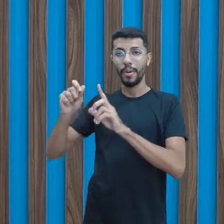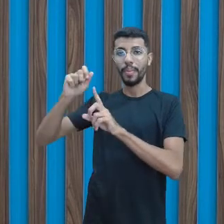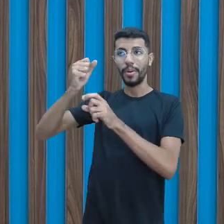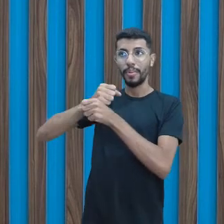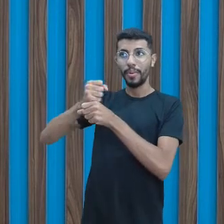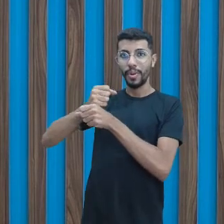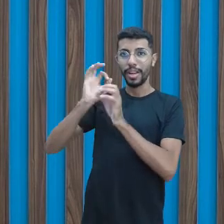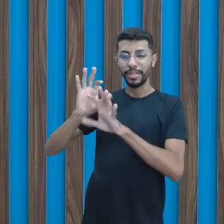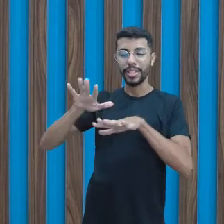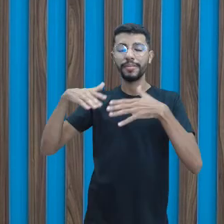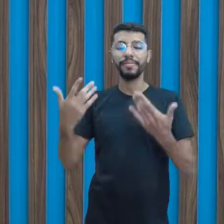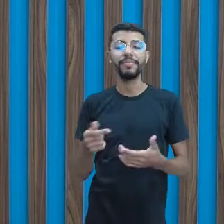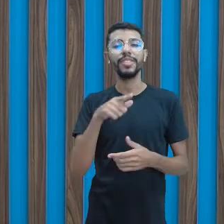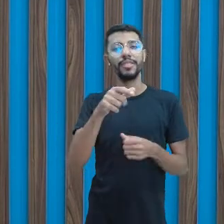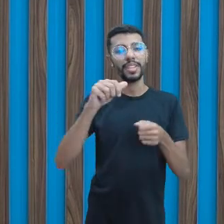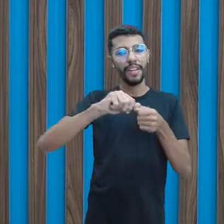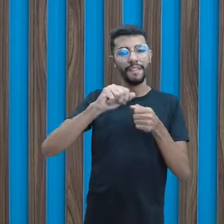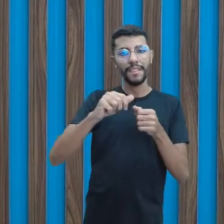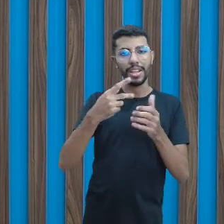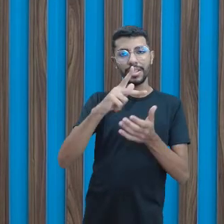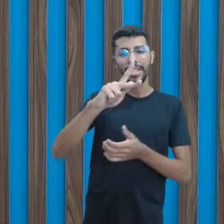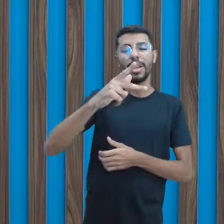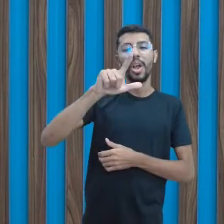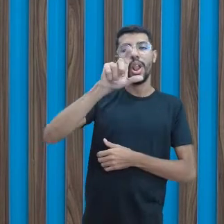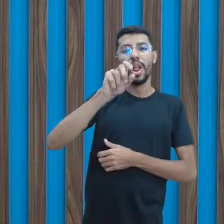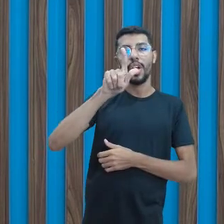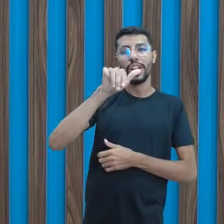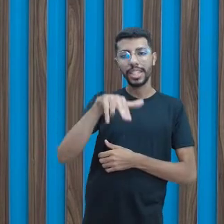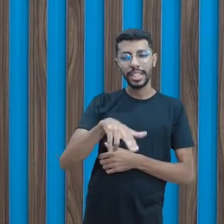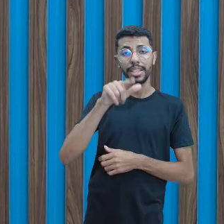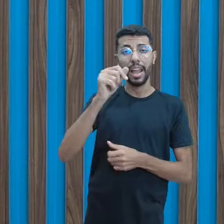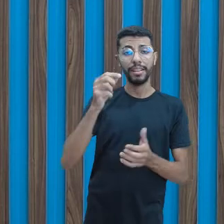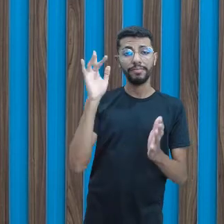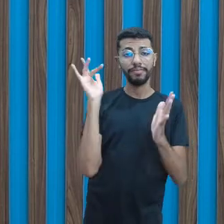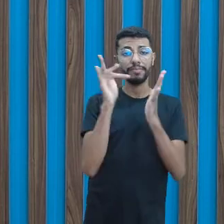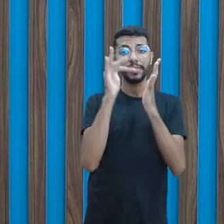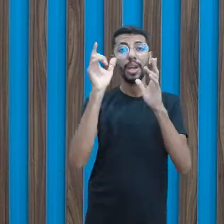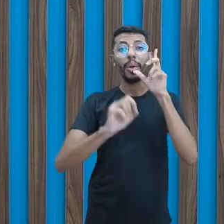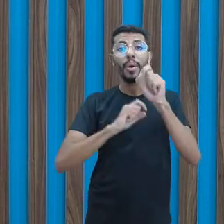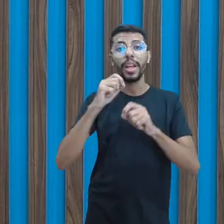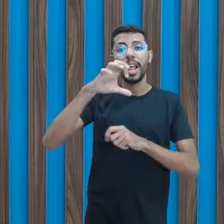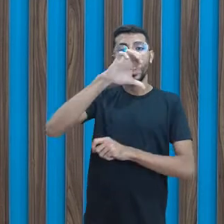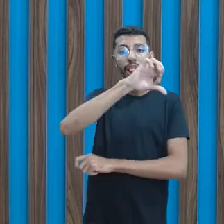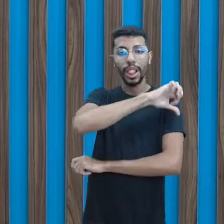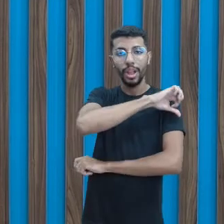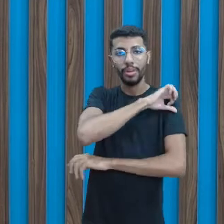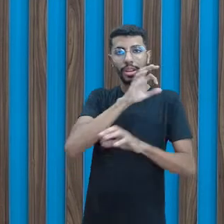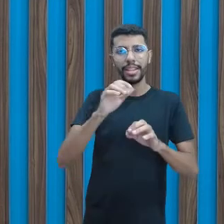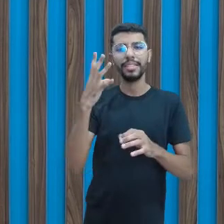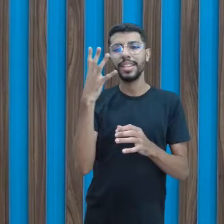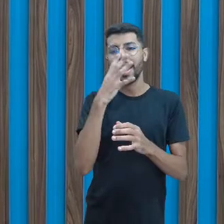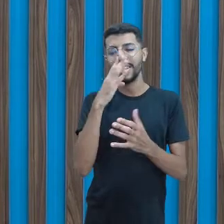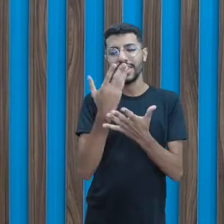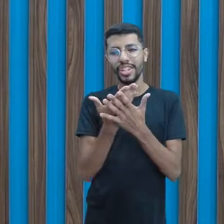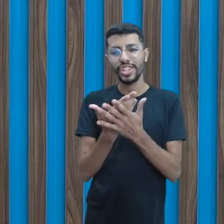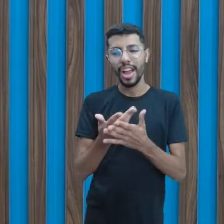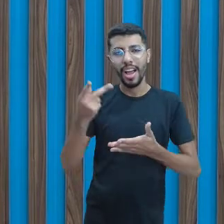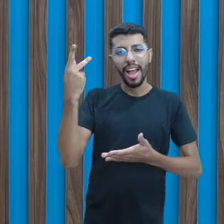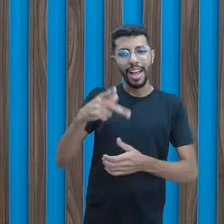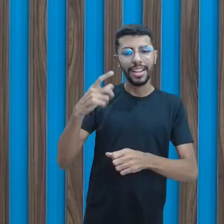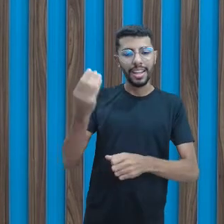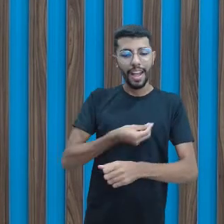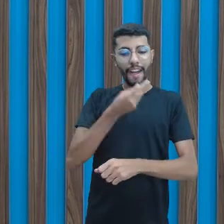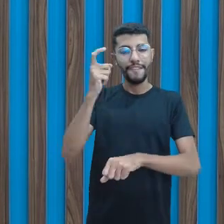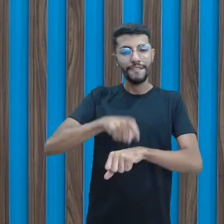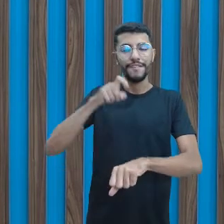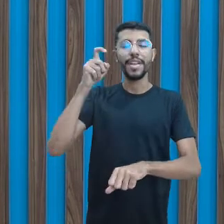vai aparecer lá na plataforma, tu clica lá no 9º ano, tá bom? E assiste aqui as aulas ao vivo, interagindo com a